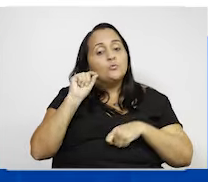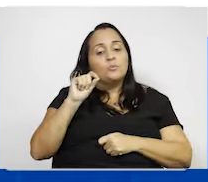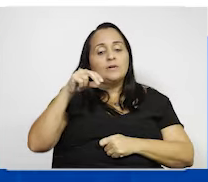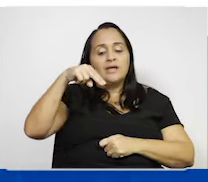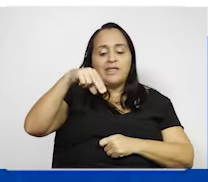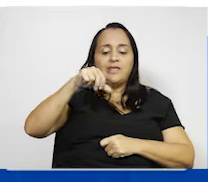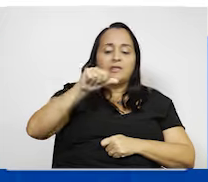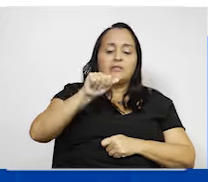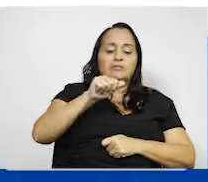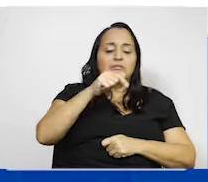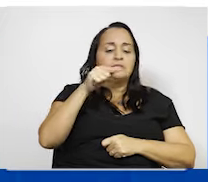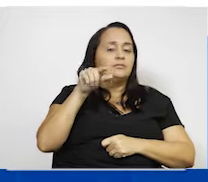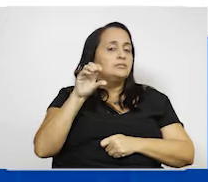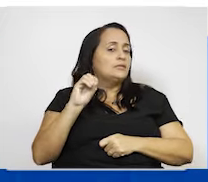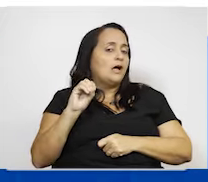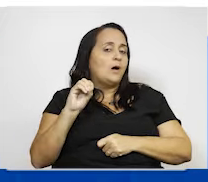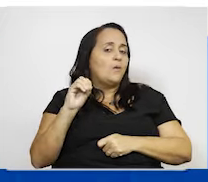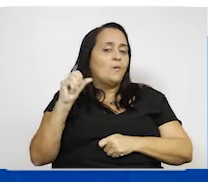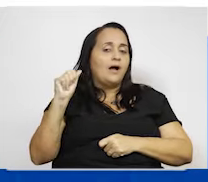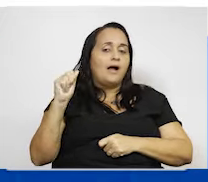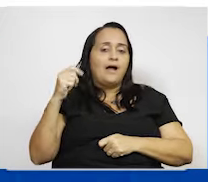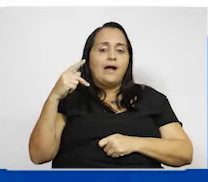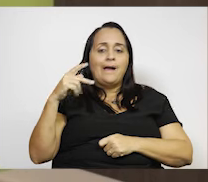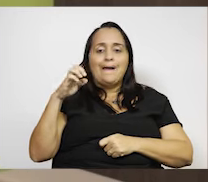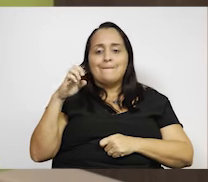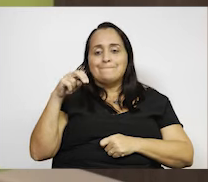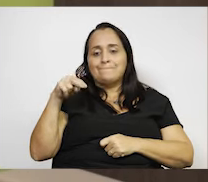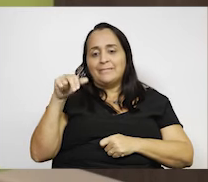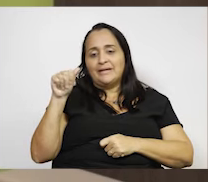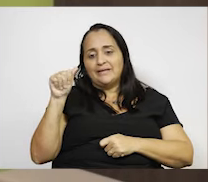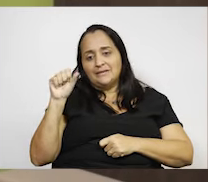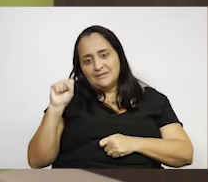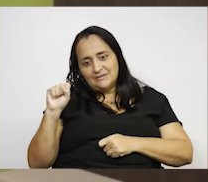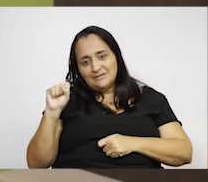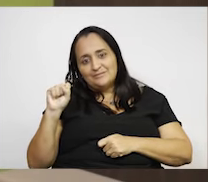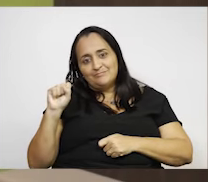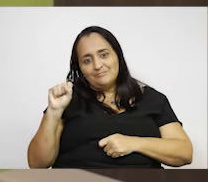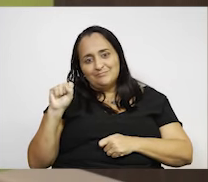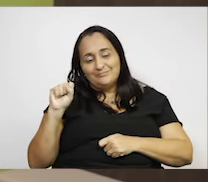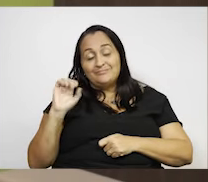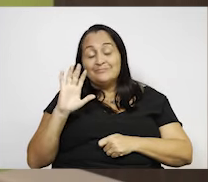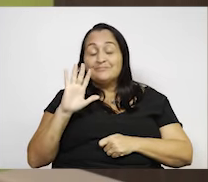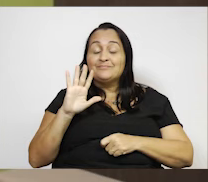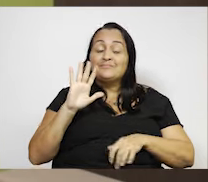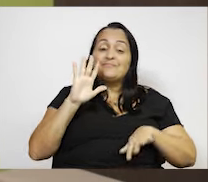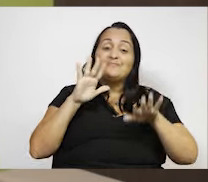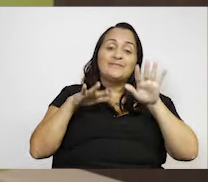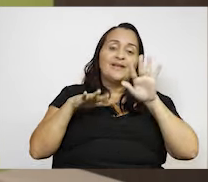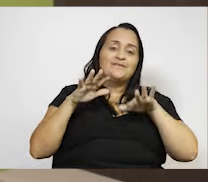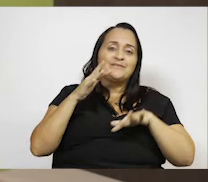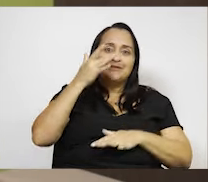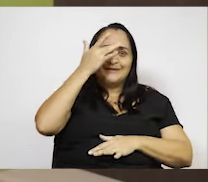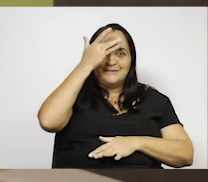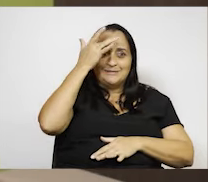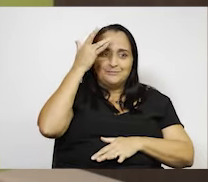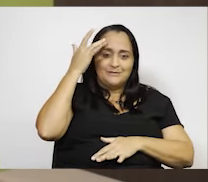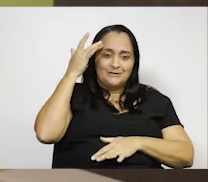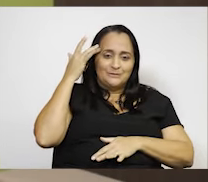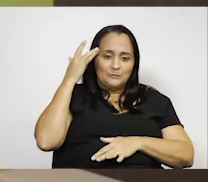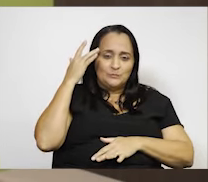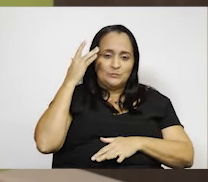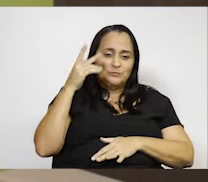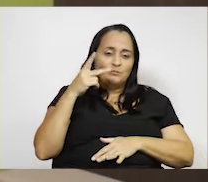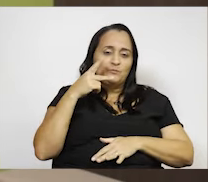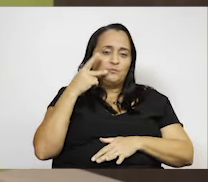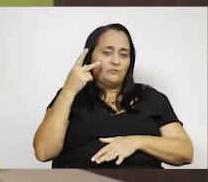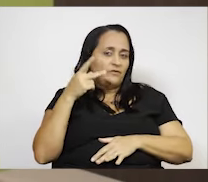substituído por não apenas, né? Às vezes, a pessoa argumenta no texto uma